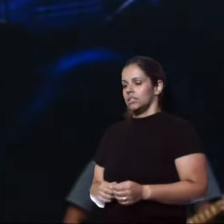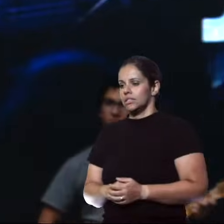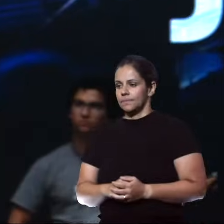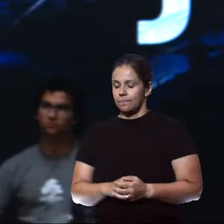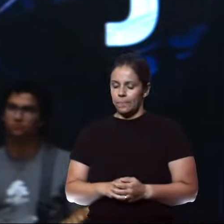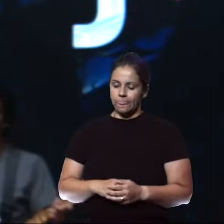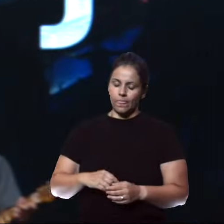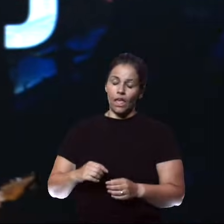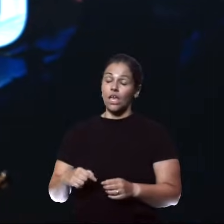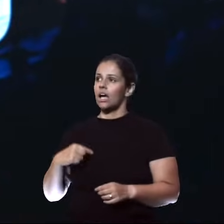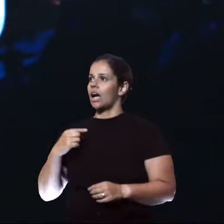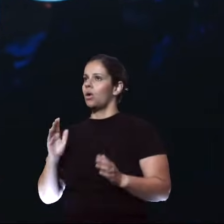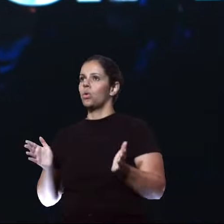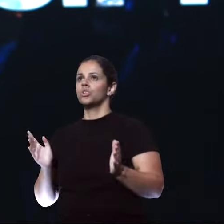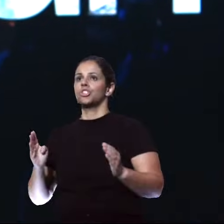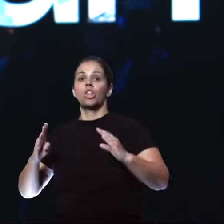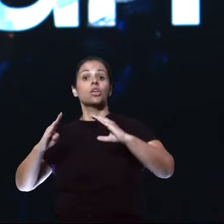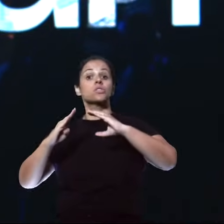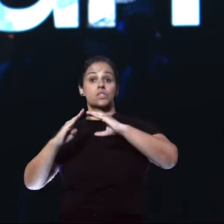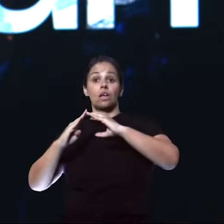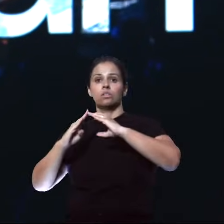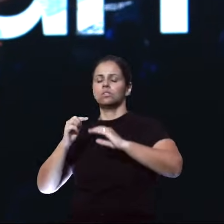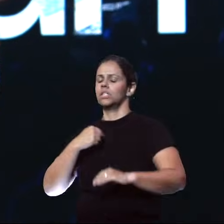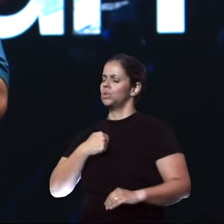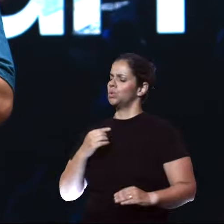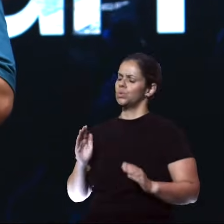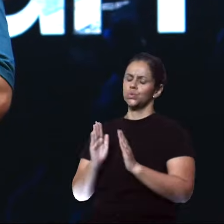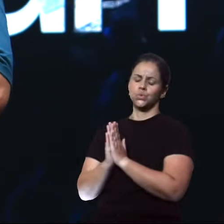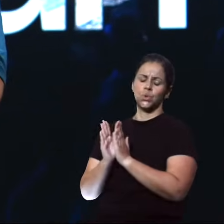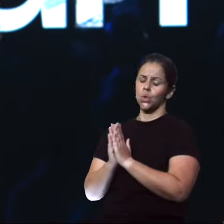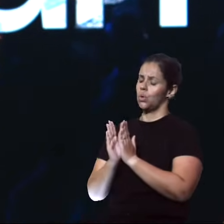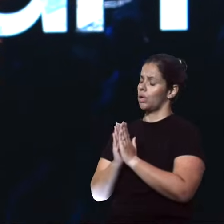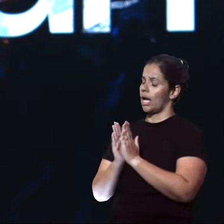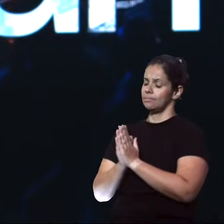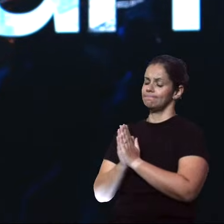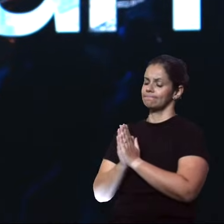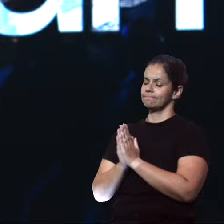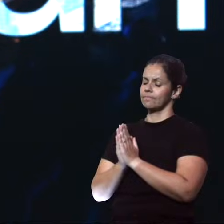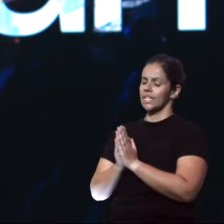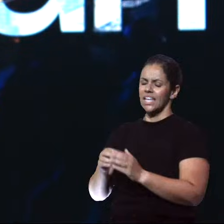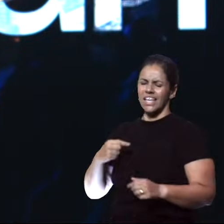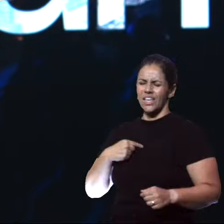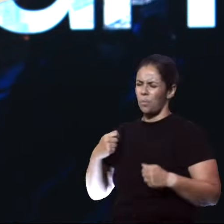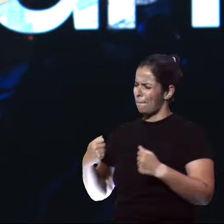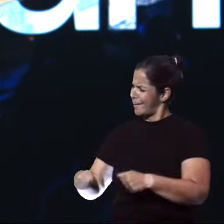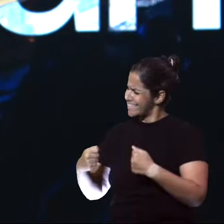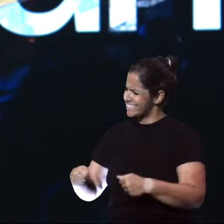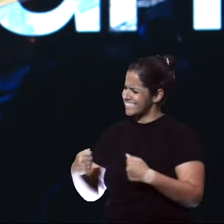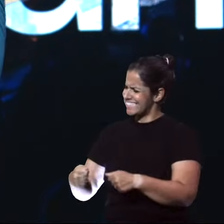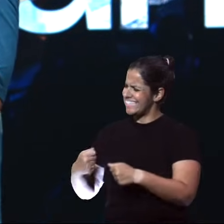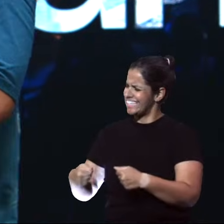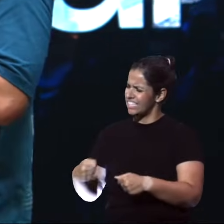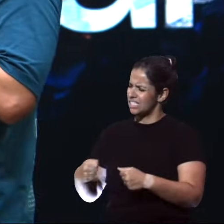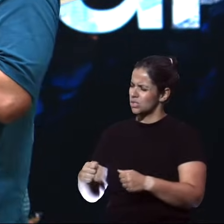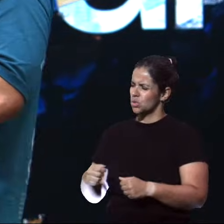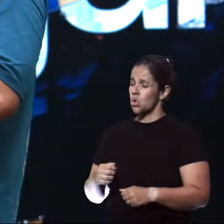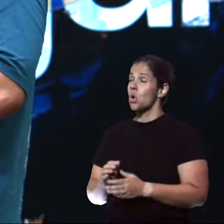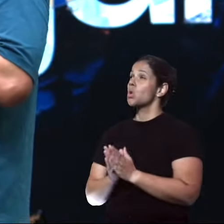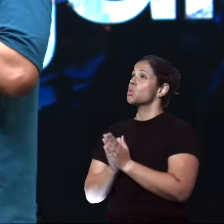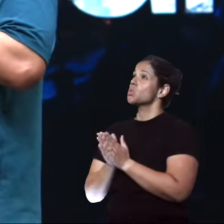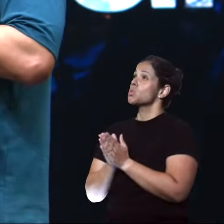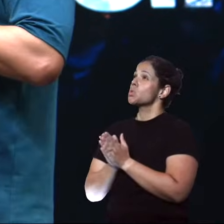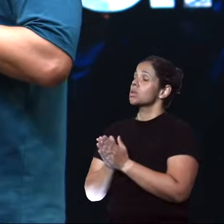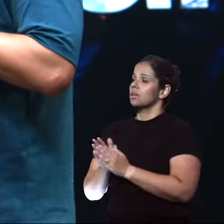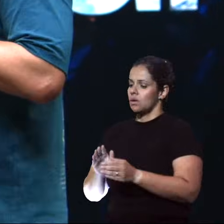célula hoje, então deixa eu preparar a célula, deixa eu fazer aqui o meu esforço. Eu preciso tentar, eu preciso conseguir. Ufa, me preparei para a